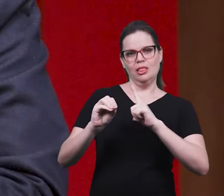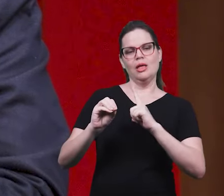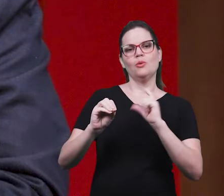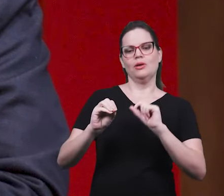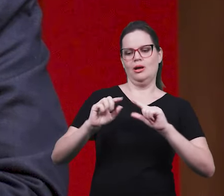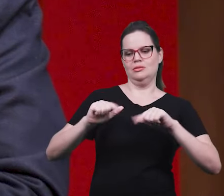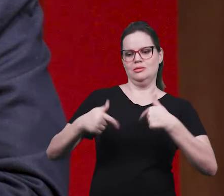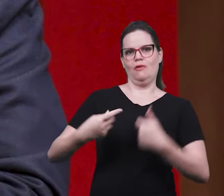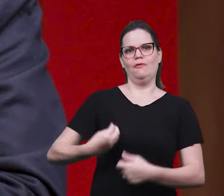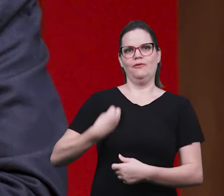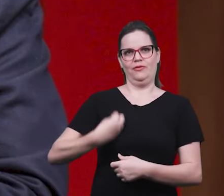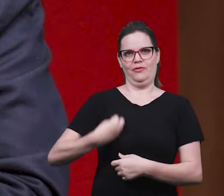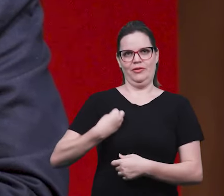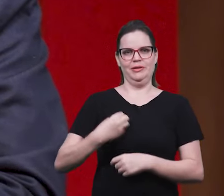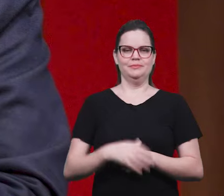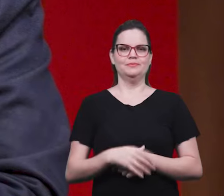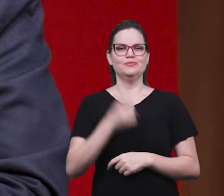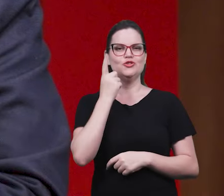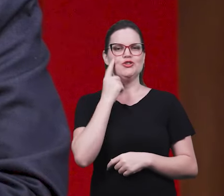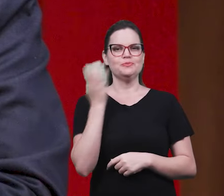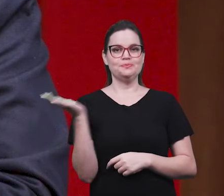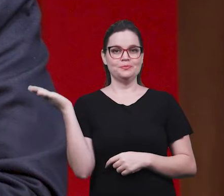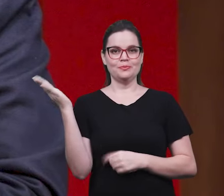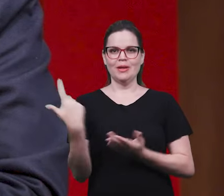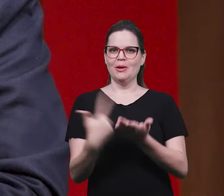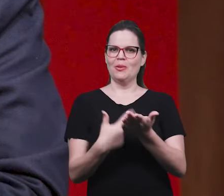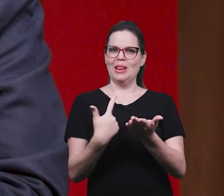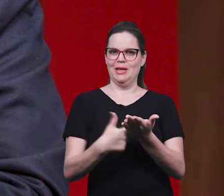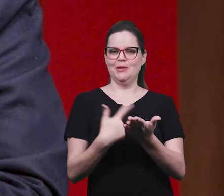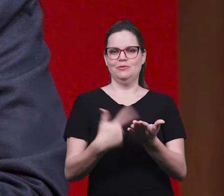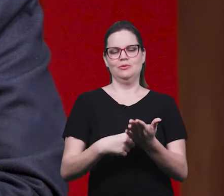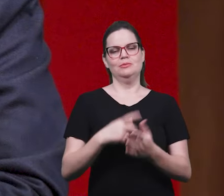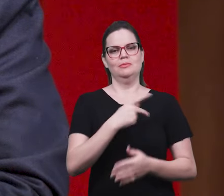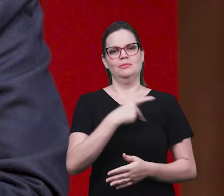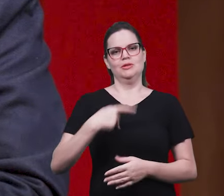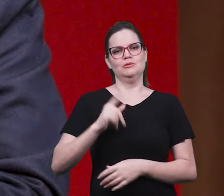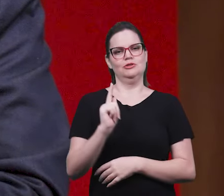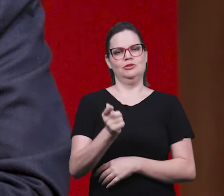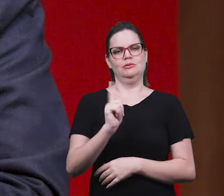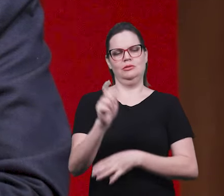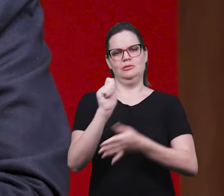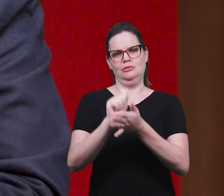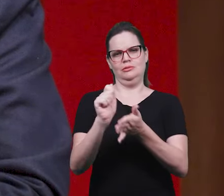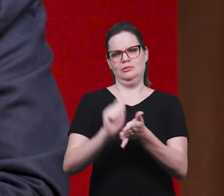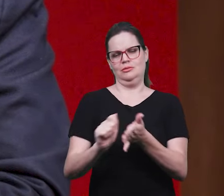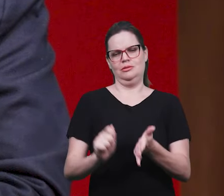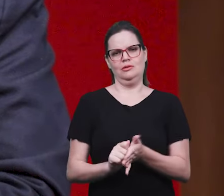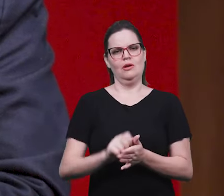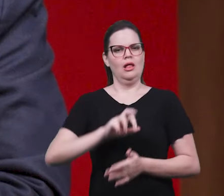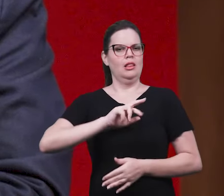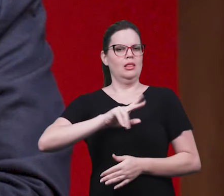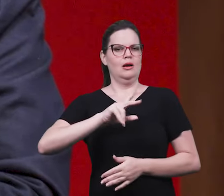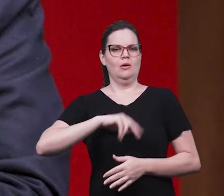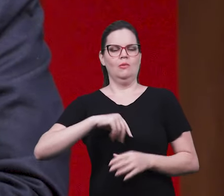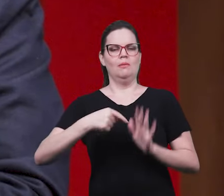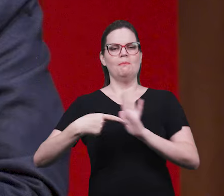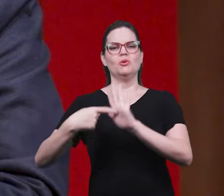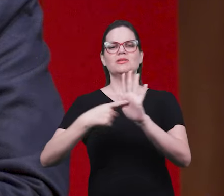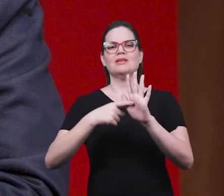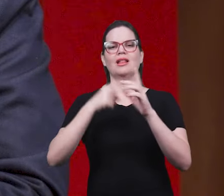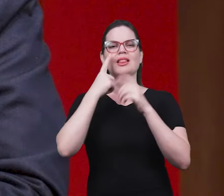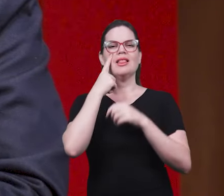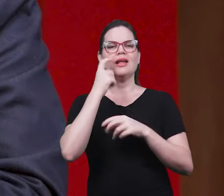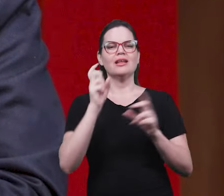aqui uma publicação do pastor Gedeu Tigueiros, lembrando que não há nenhum interesse comercial nessa questão,